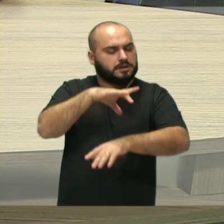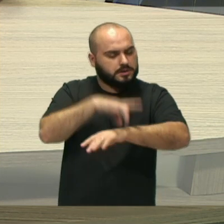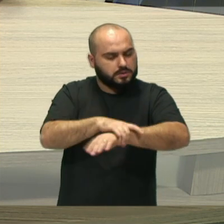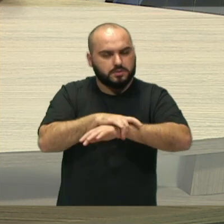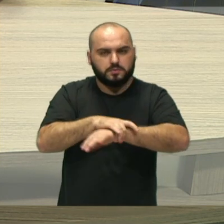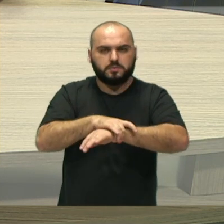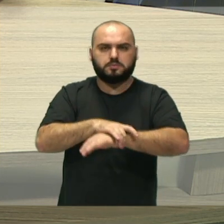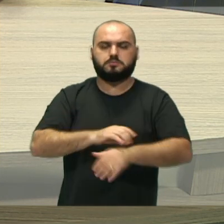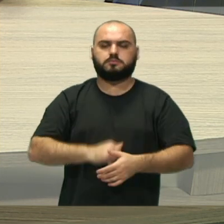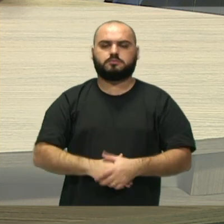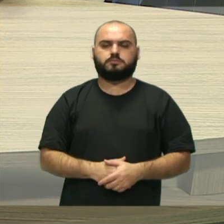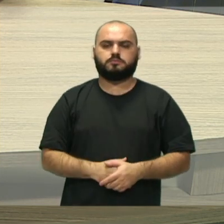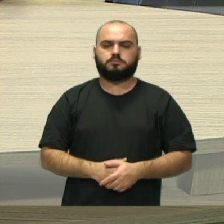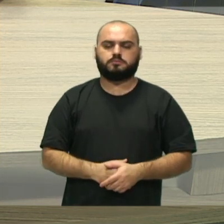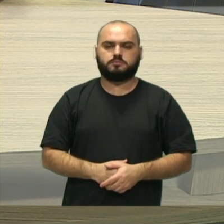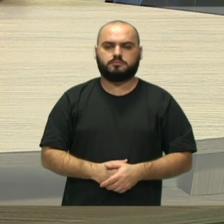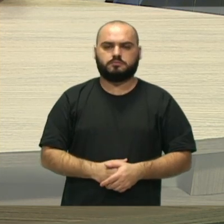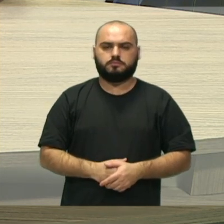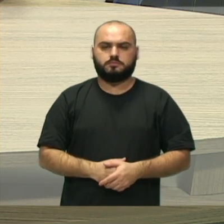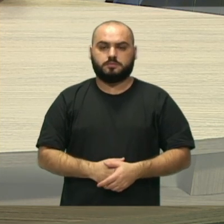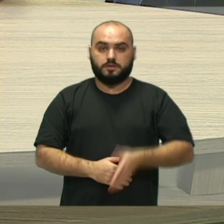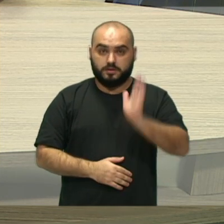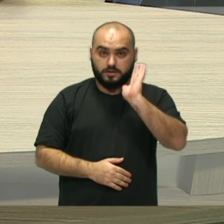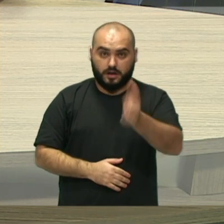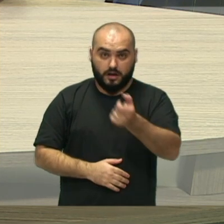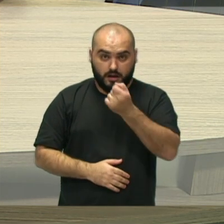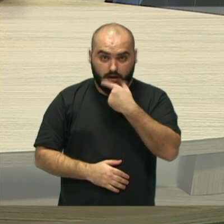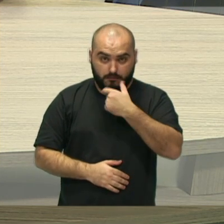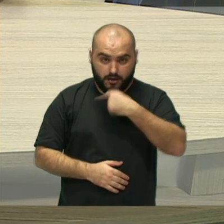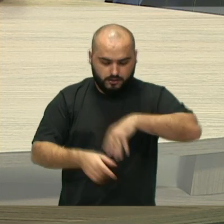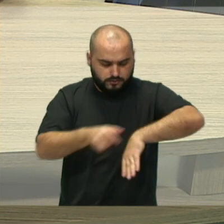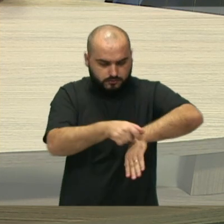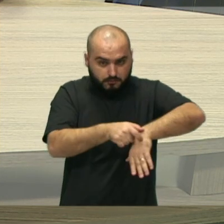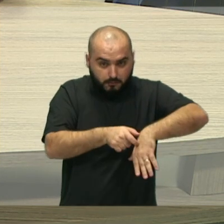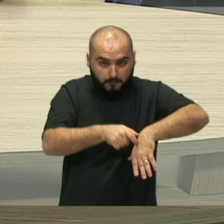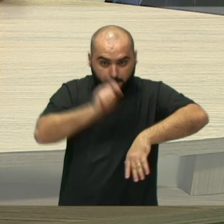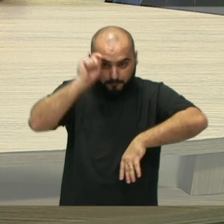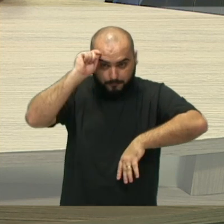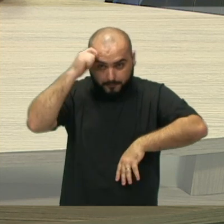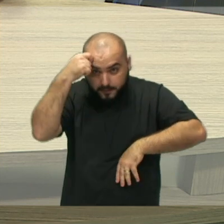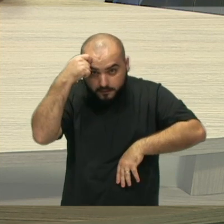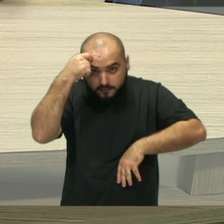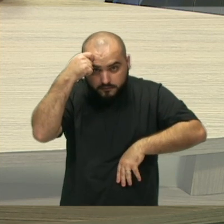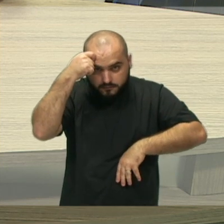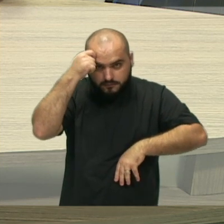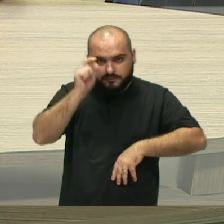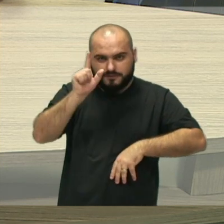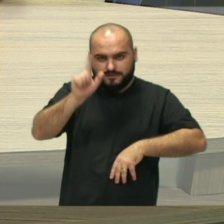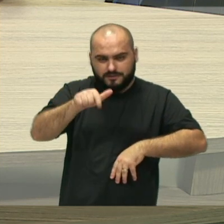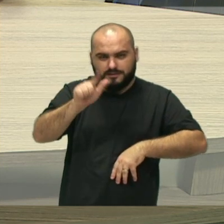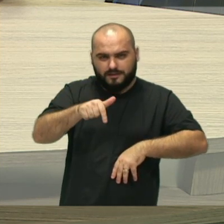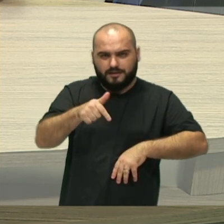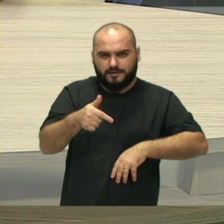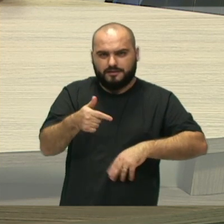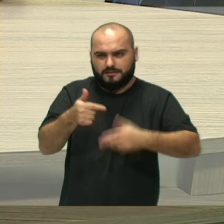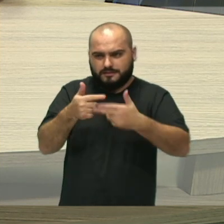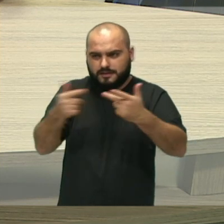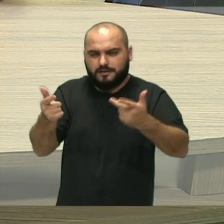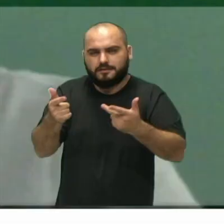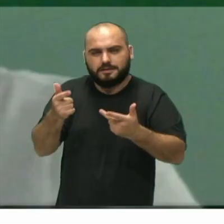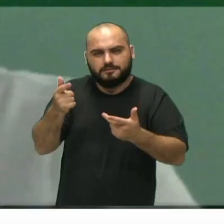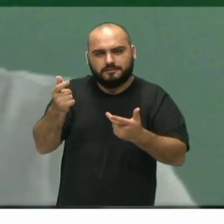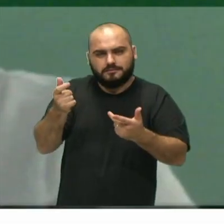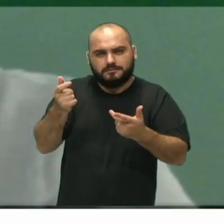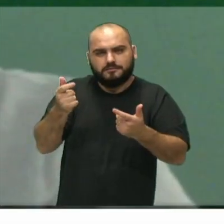seguras. Em relação aos medicamentos faixa preta, né, que são os benzodiazepínicos, os calmantes,